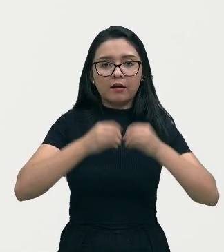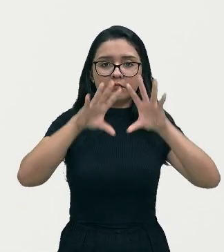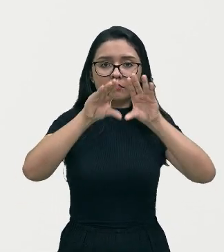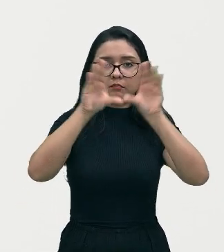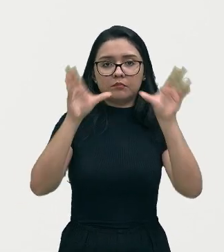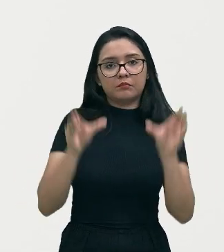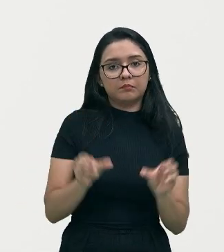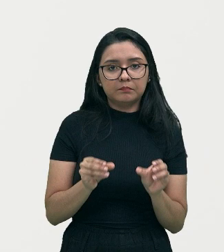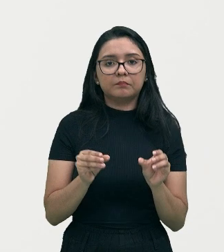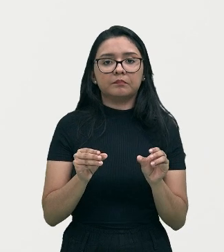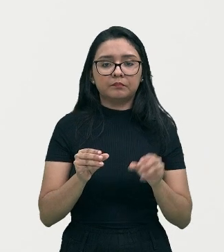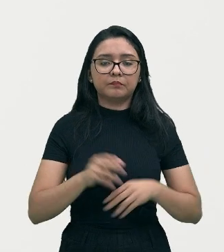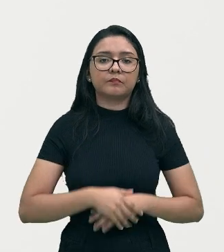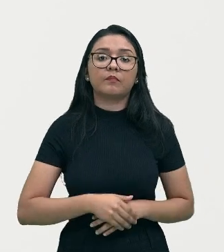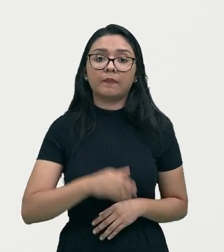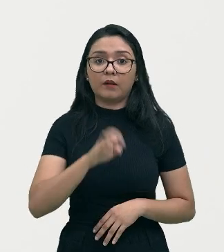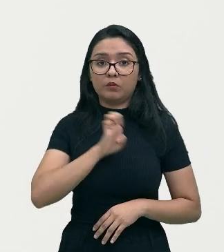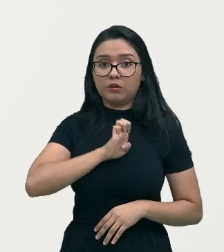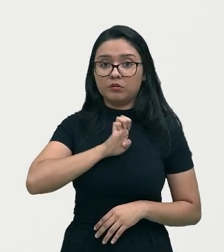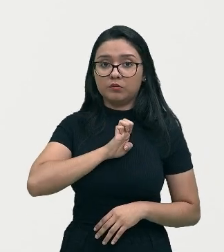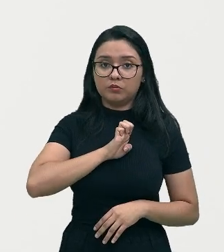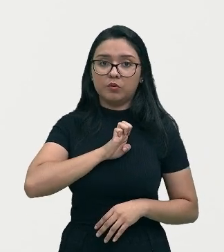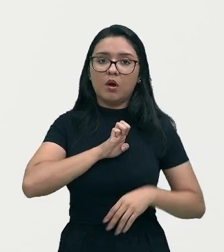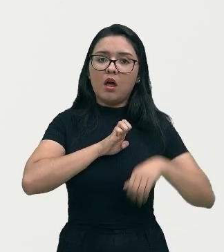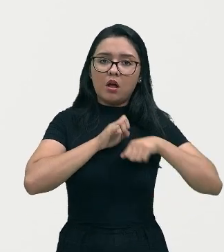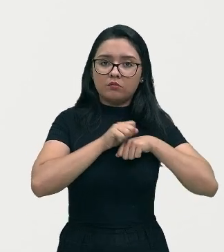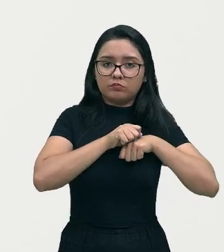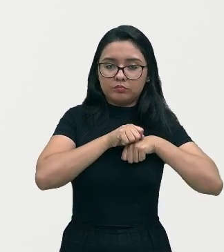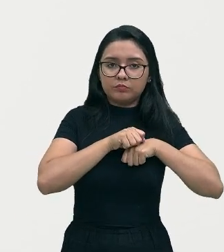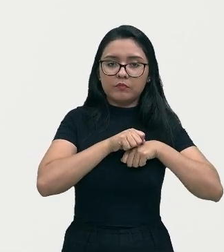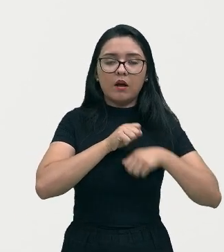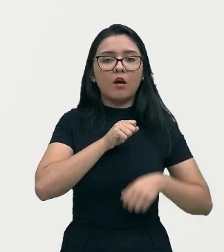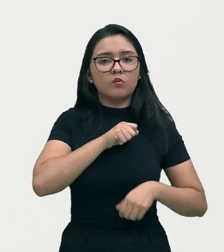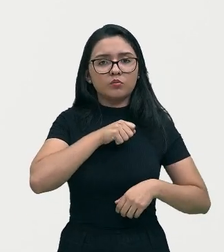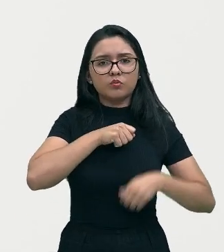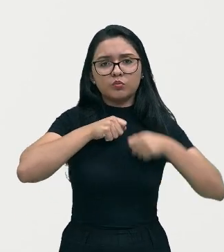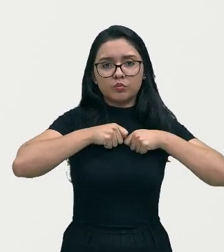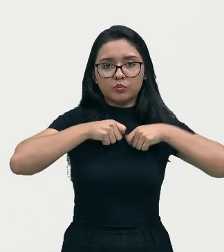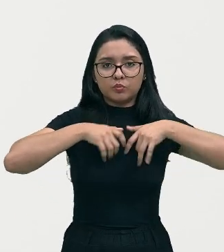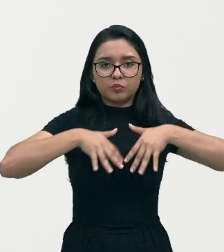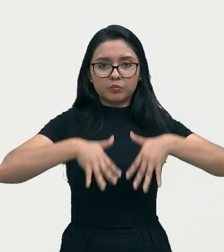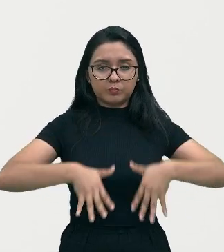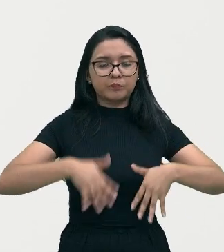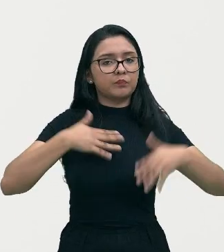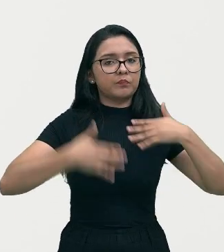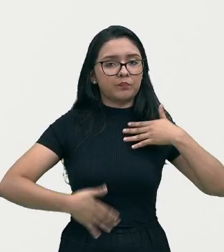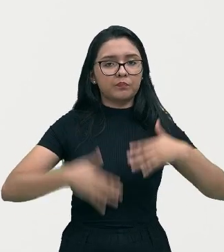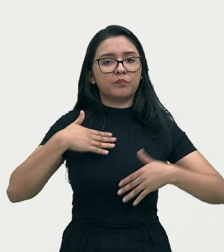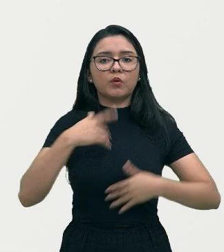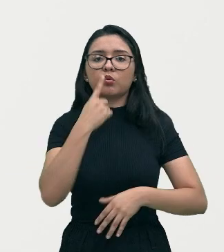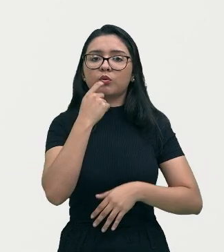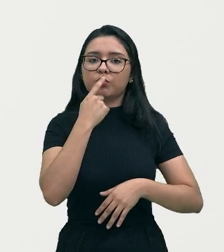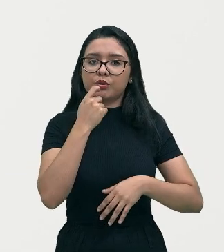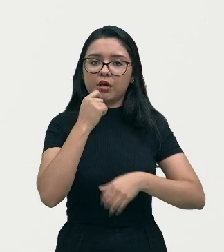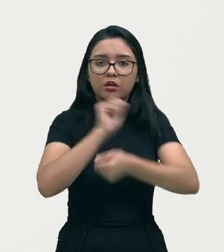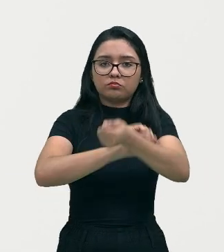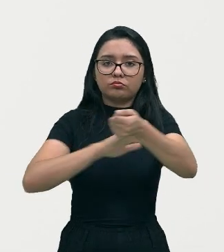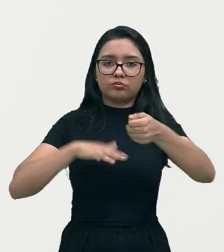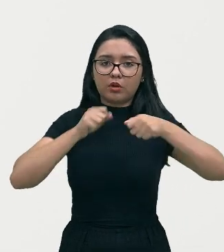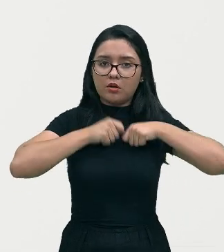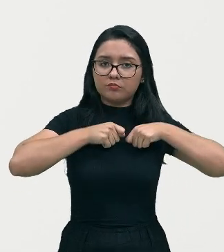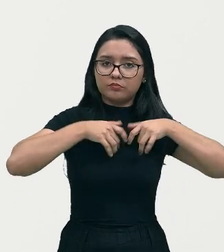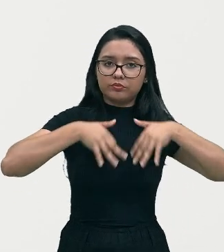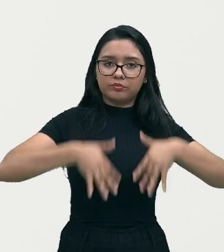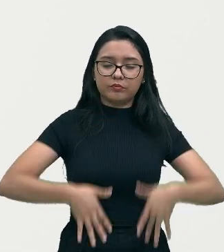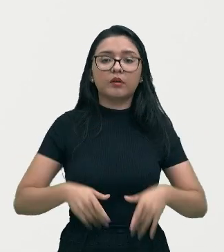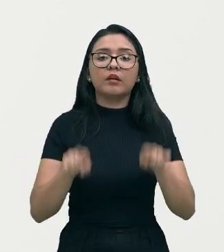de modo que o lado esquerdo bombeia o sangue arterial para as diversas partes do corpo, como eu falei ainda há pouco, enquanto